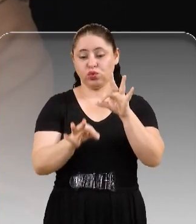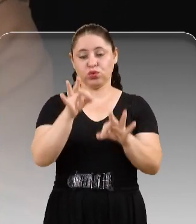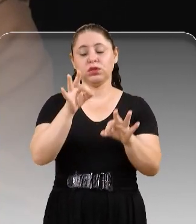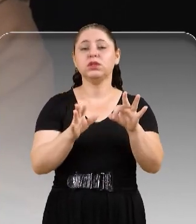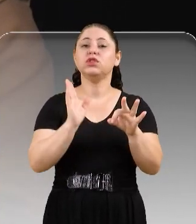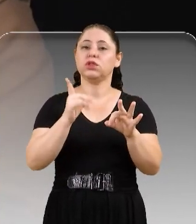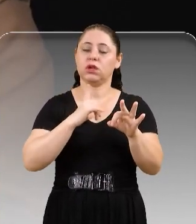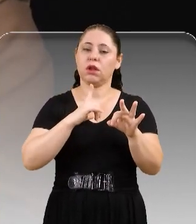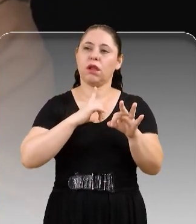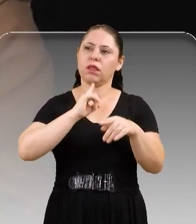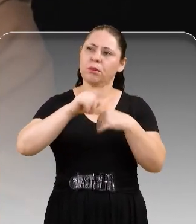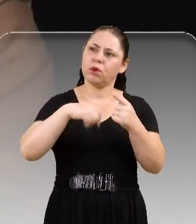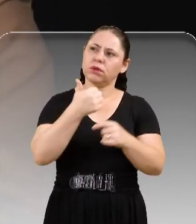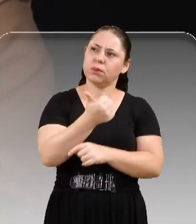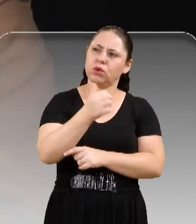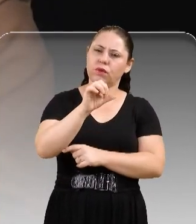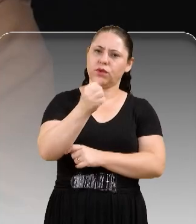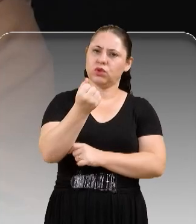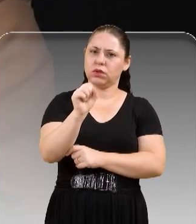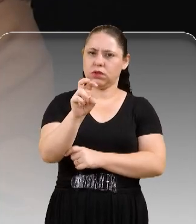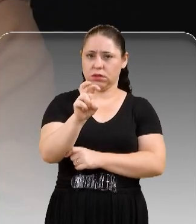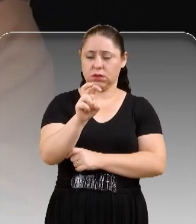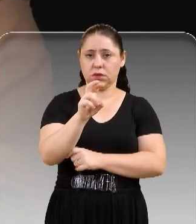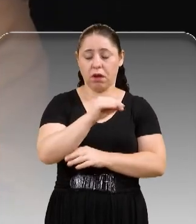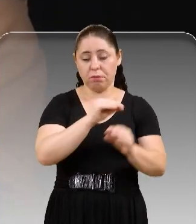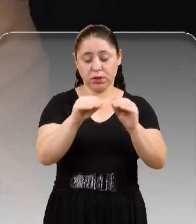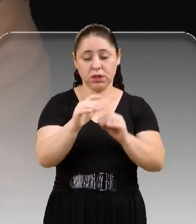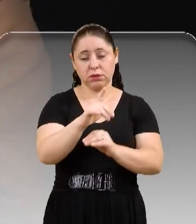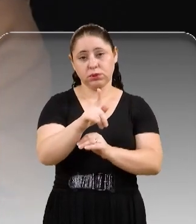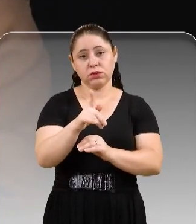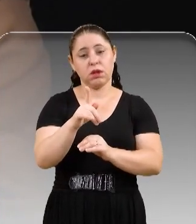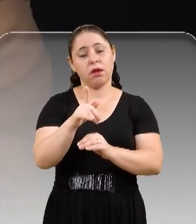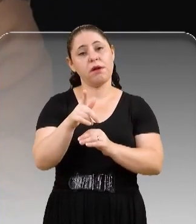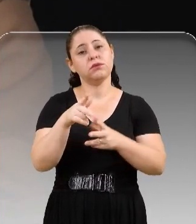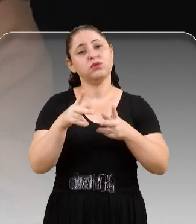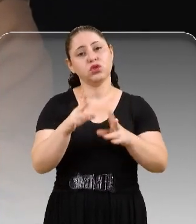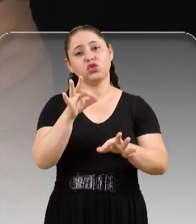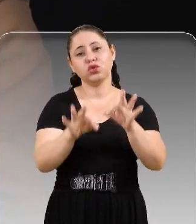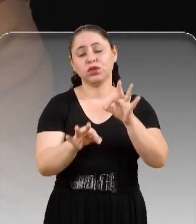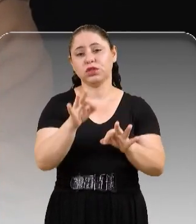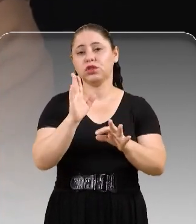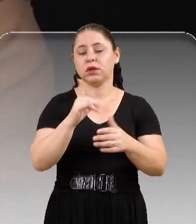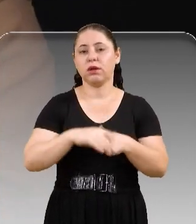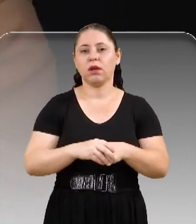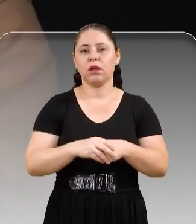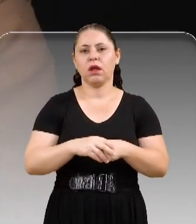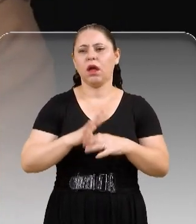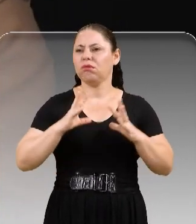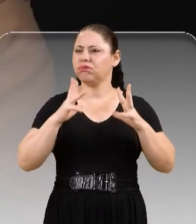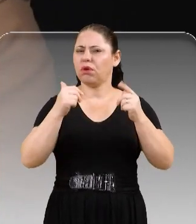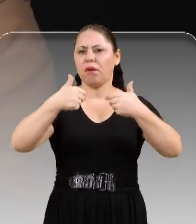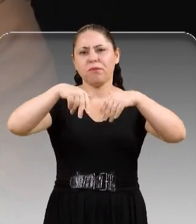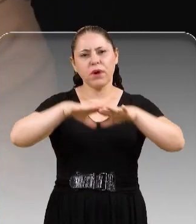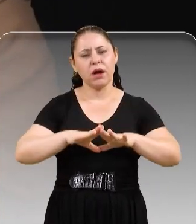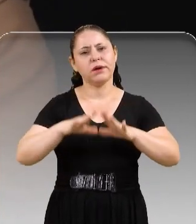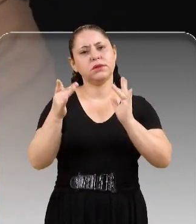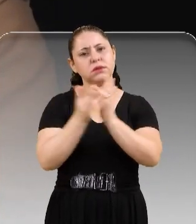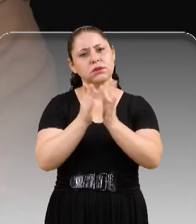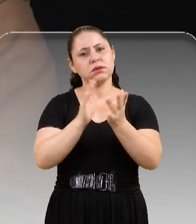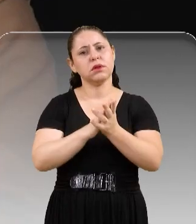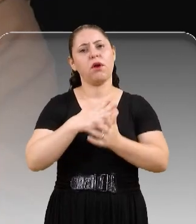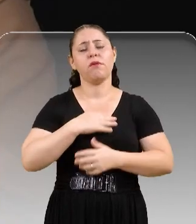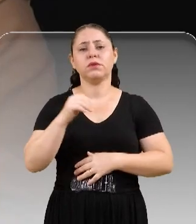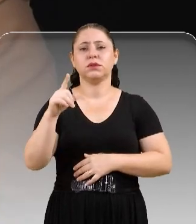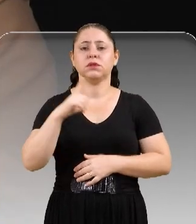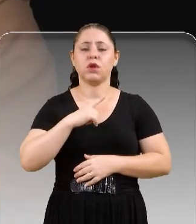de juiz, né, porque eles vieram depois de 85 para cá, quando eu ingressei na magistratura. Já estava na condição de juiz, mas aí todos ficaram aqui, casaram-se